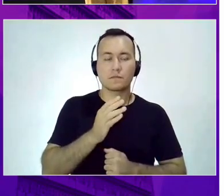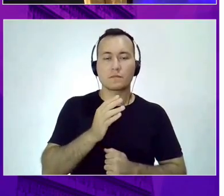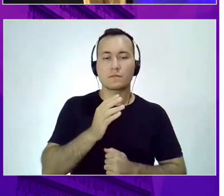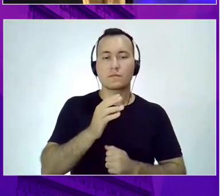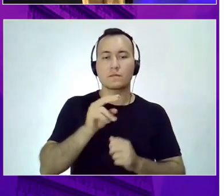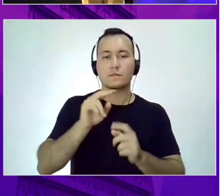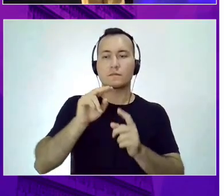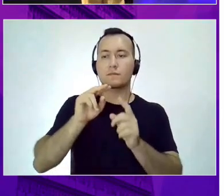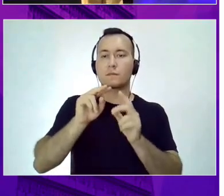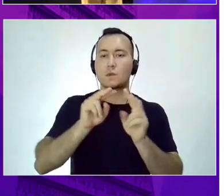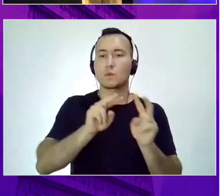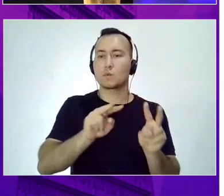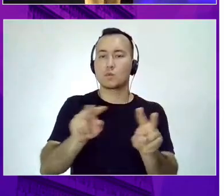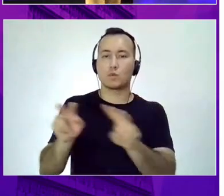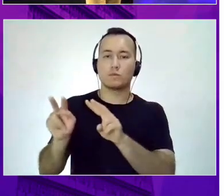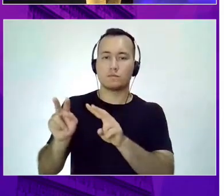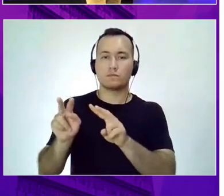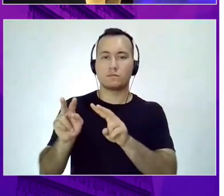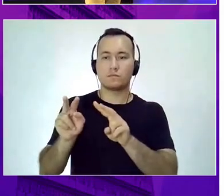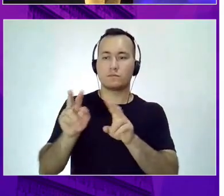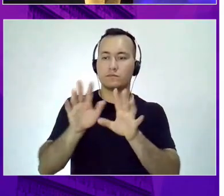Trace, log e métricas.